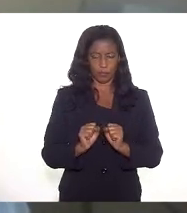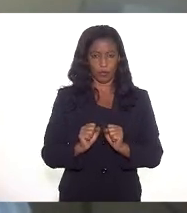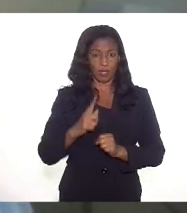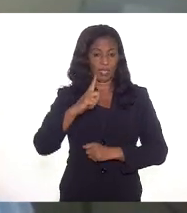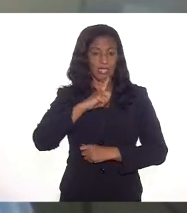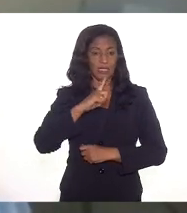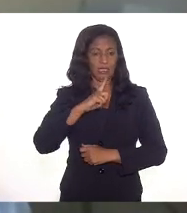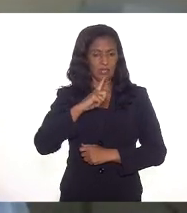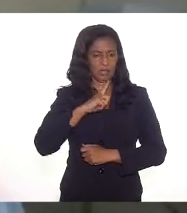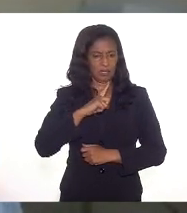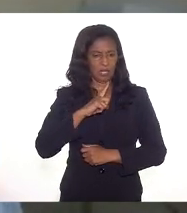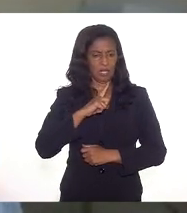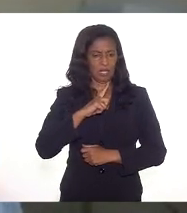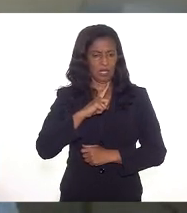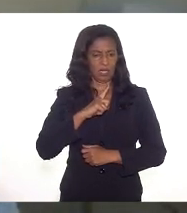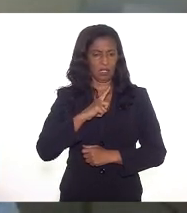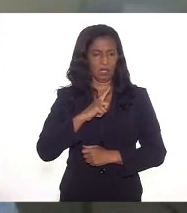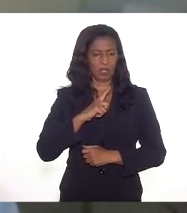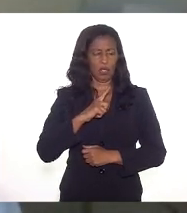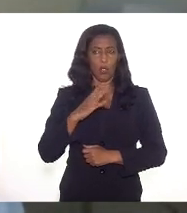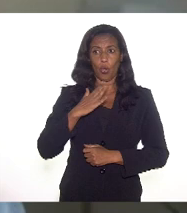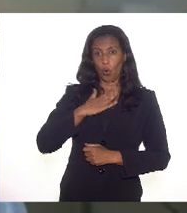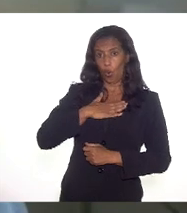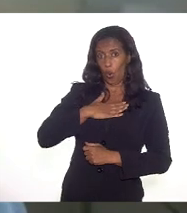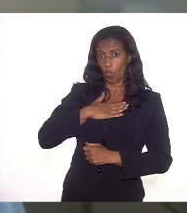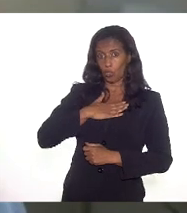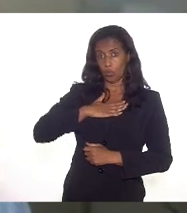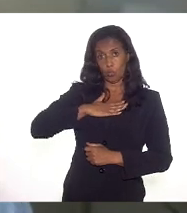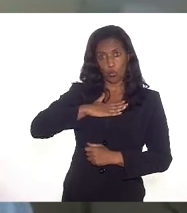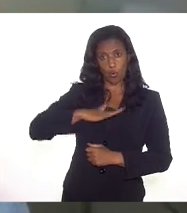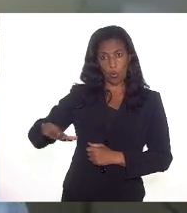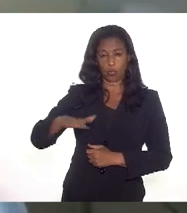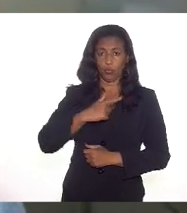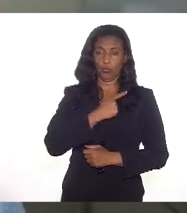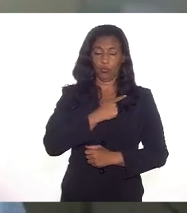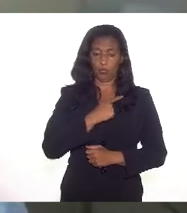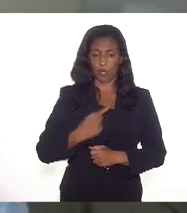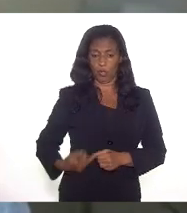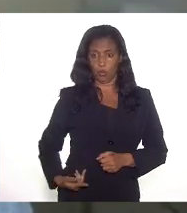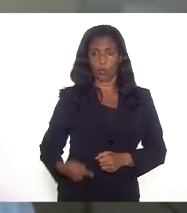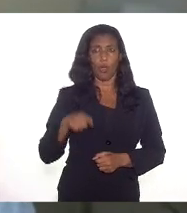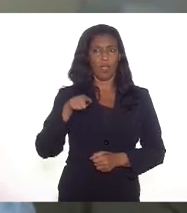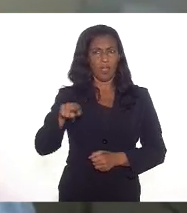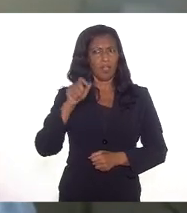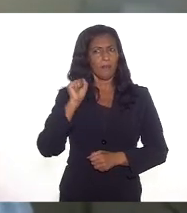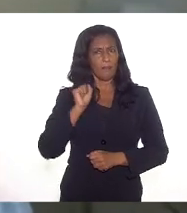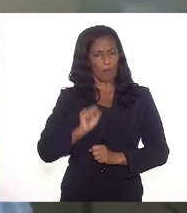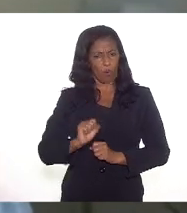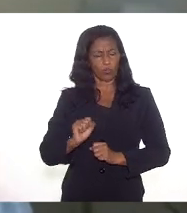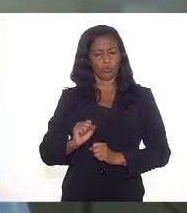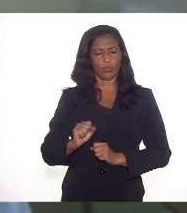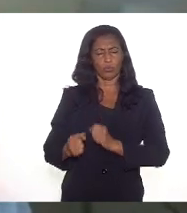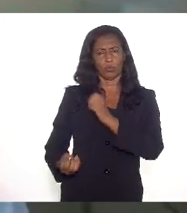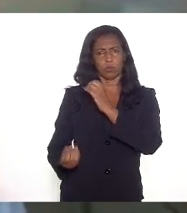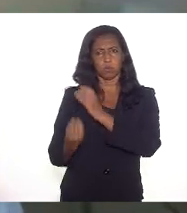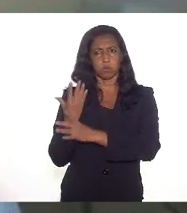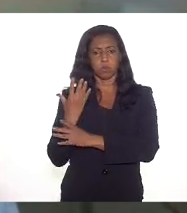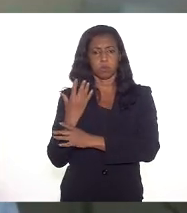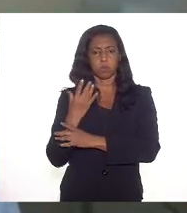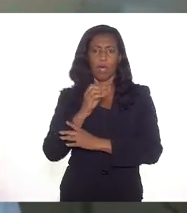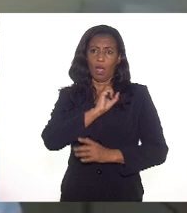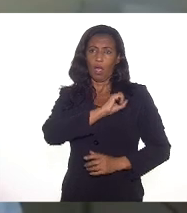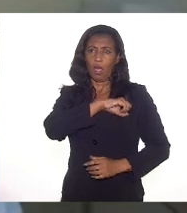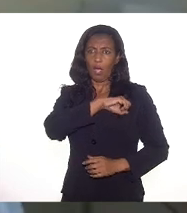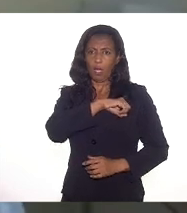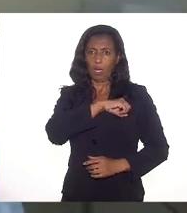cabe, gostemos ou não do governador, ele pode implantar as